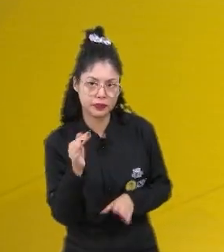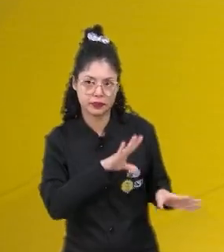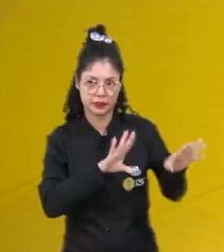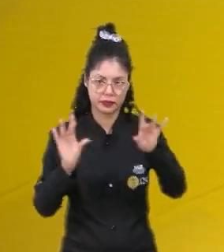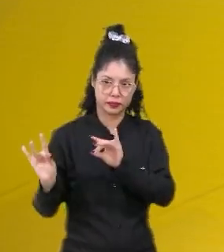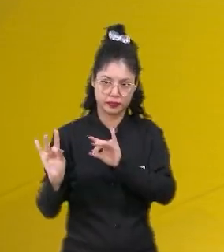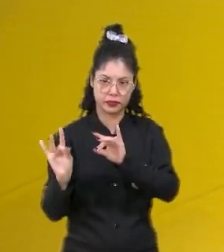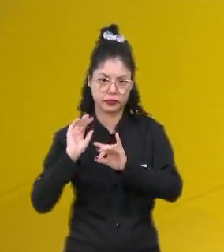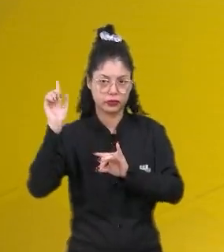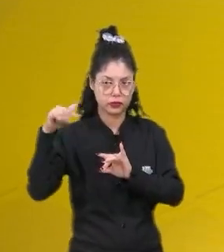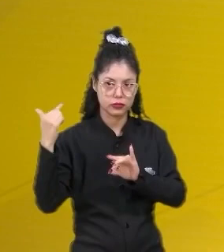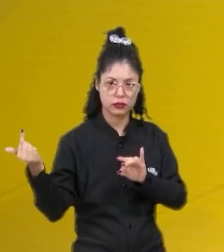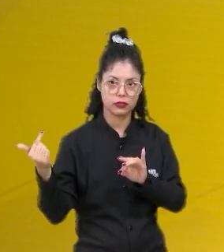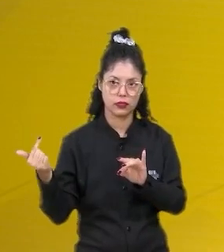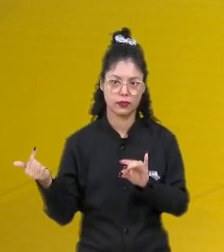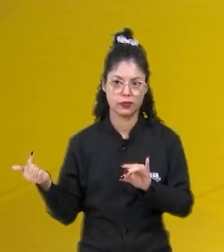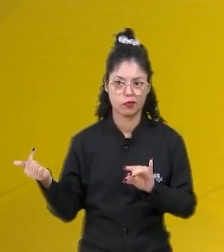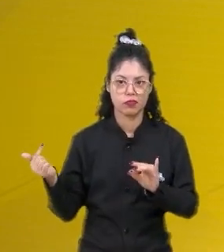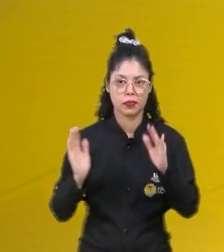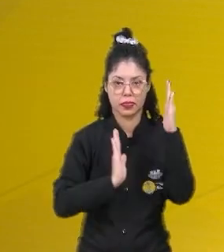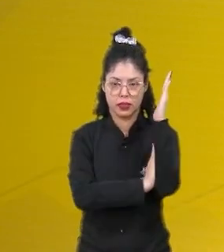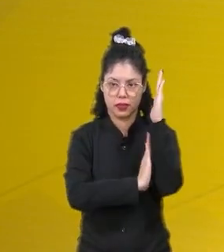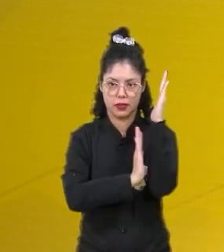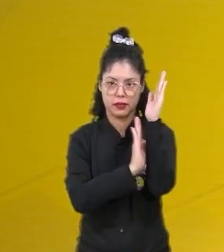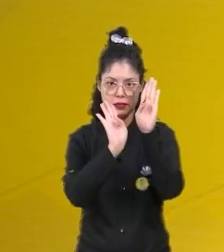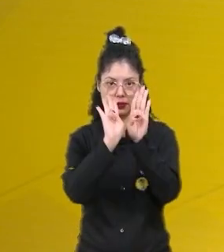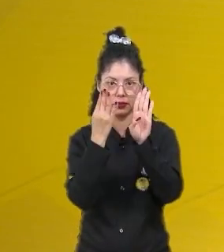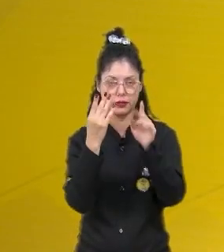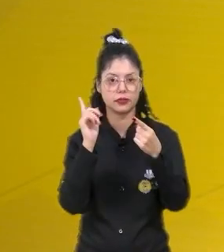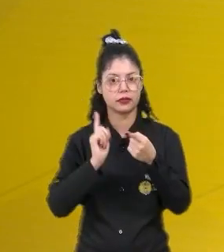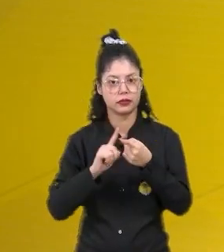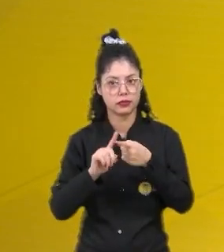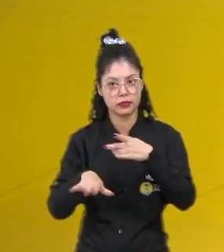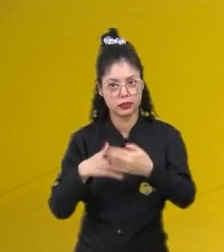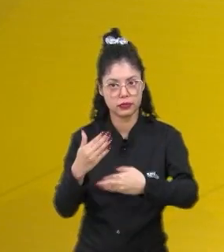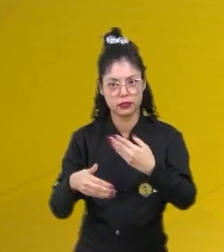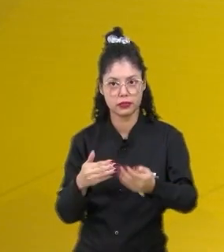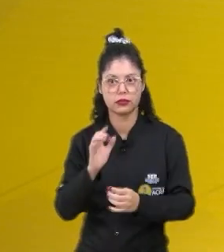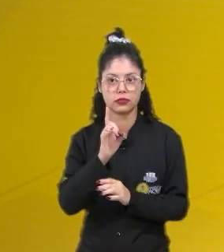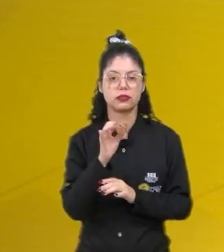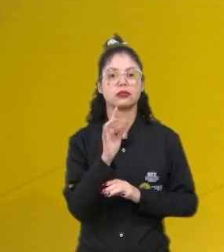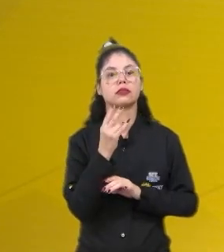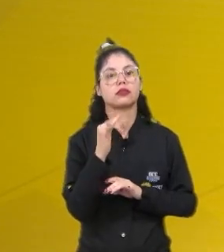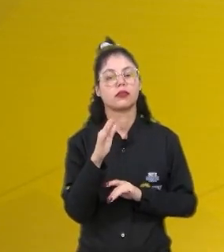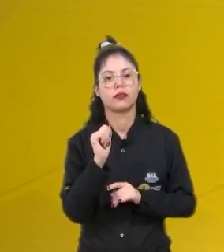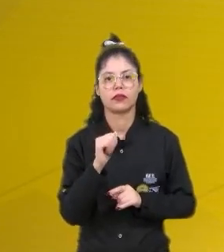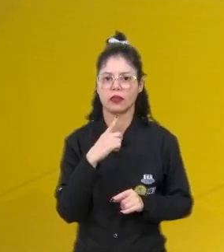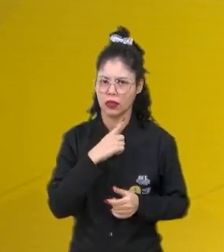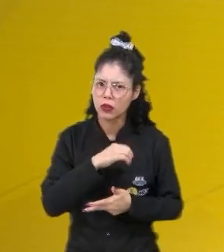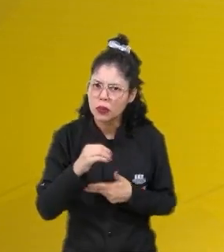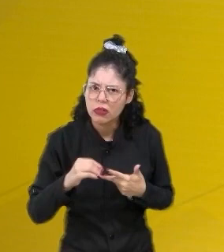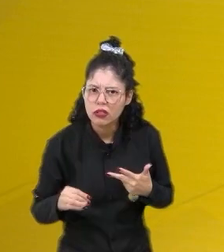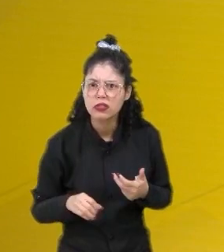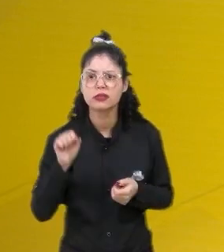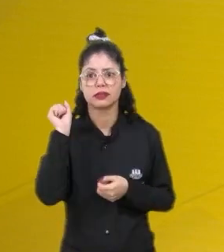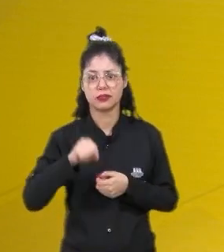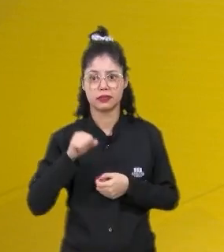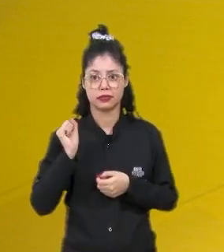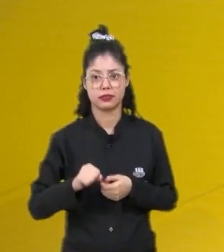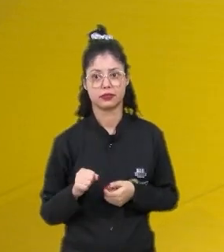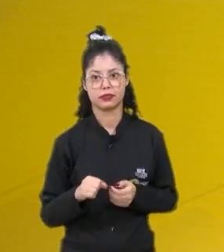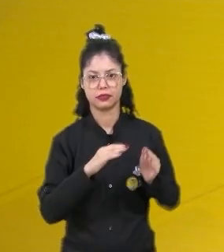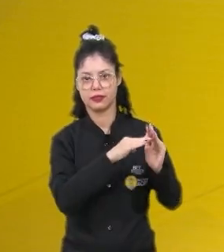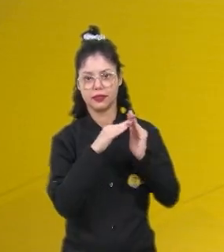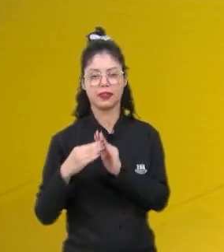através de outros da parede, de uma porta, justamente pelo processo de difração. Professor, isso cai no Enem? Sim, cai. A sua